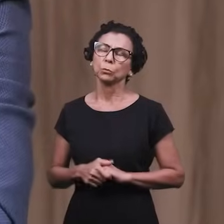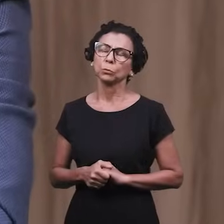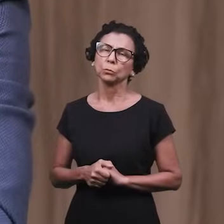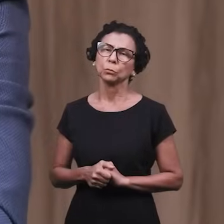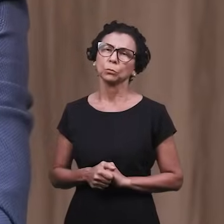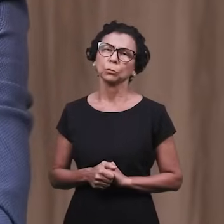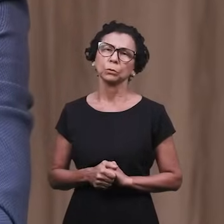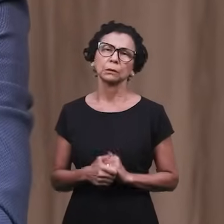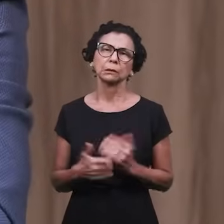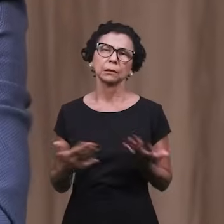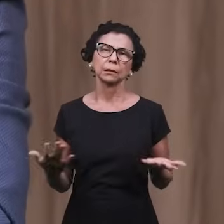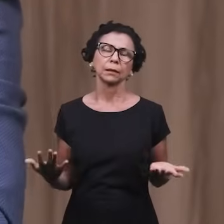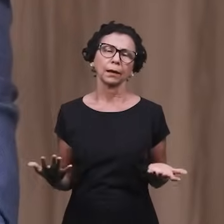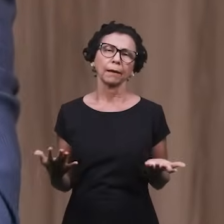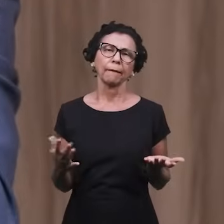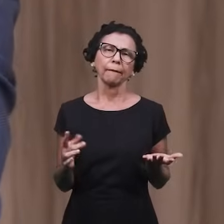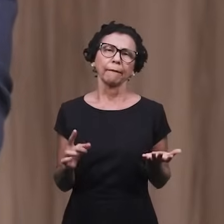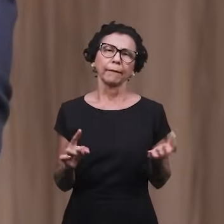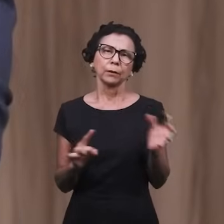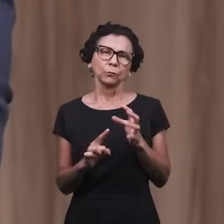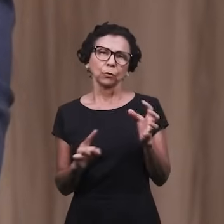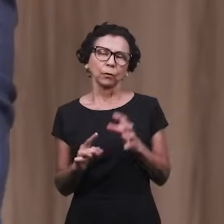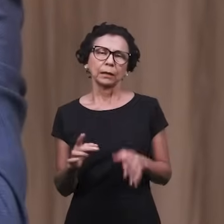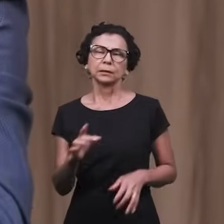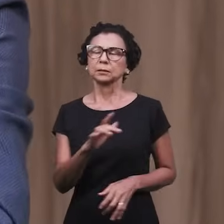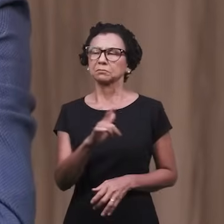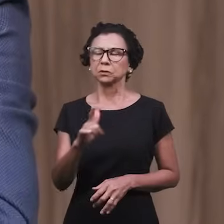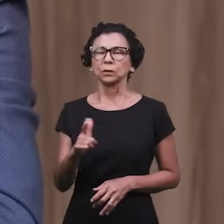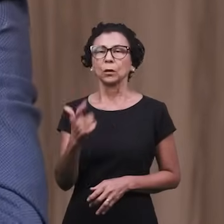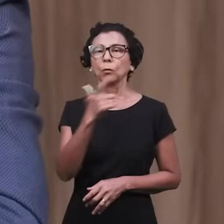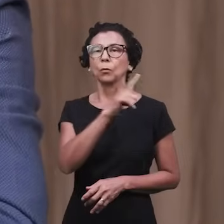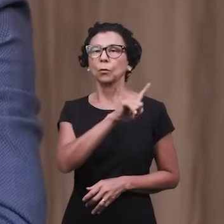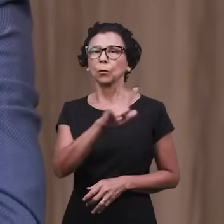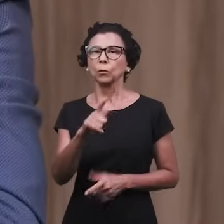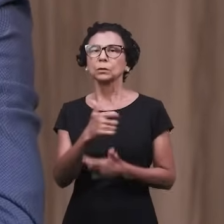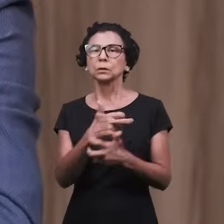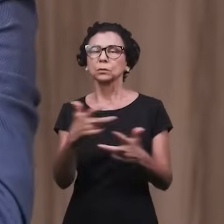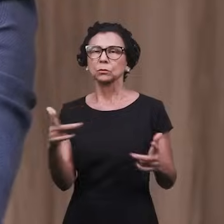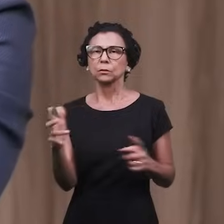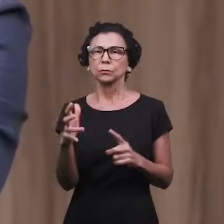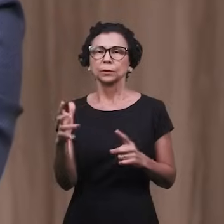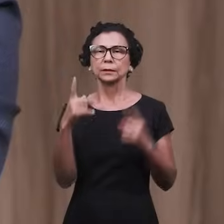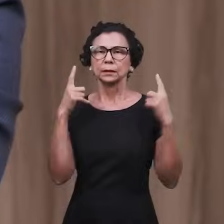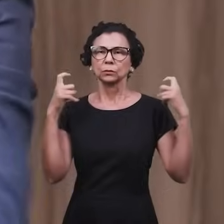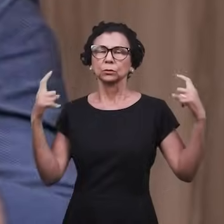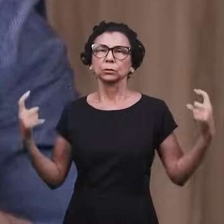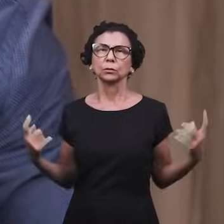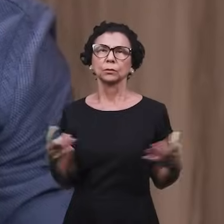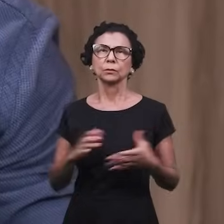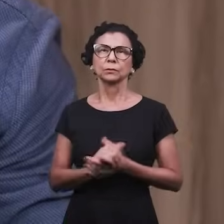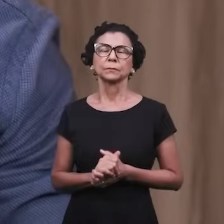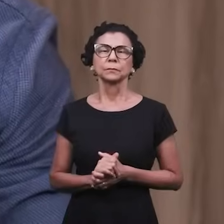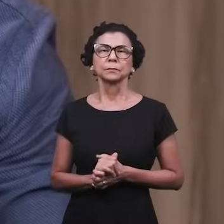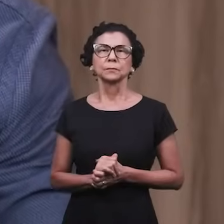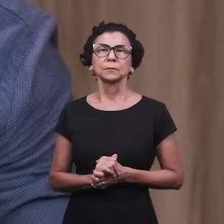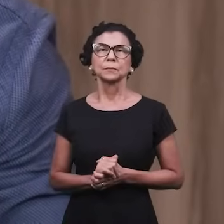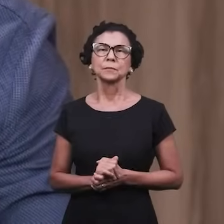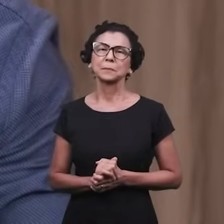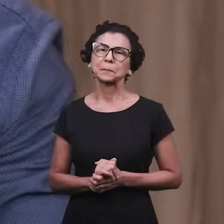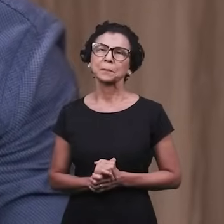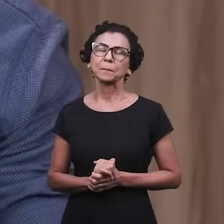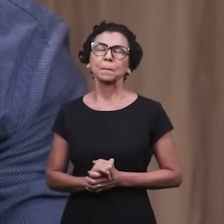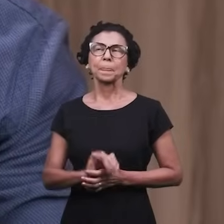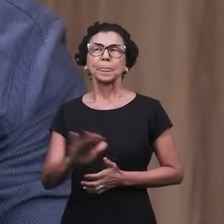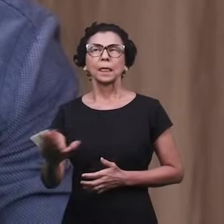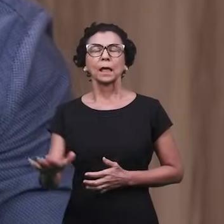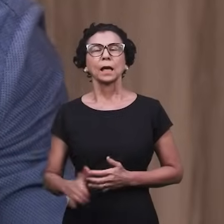instrumento, propriamente dito, não tem muita influência. São outras coisas que influenciam no som. É um pouco diferente, por exemplo, do que é fazer um